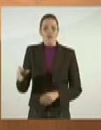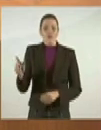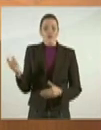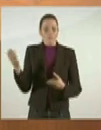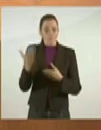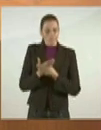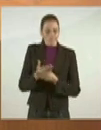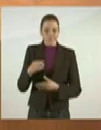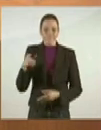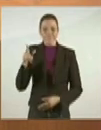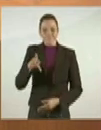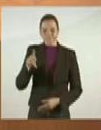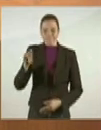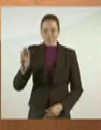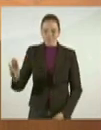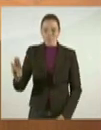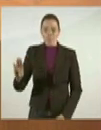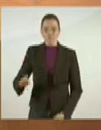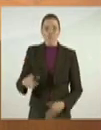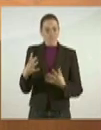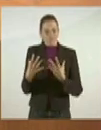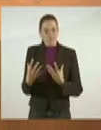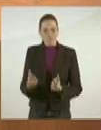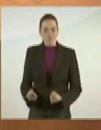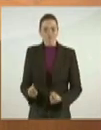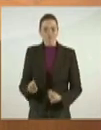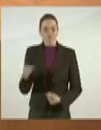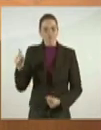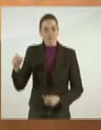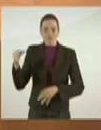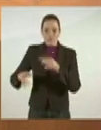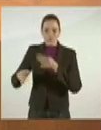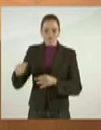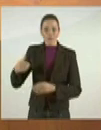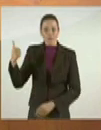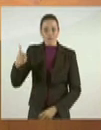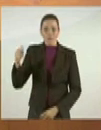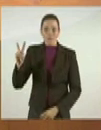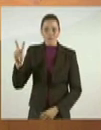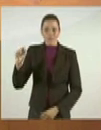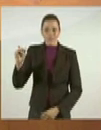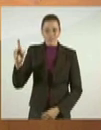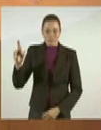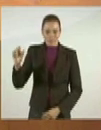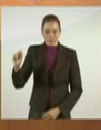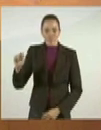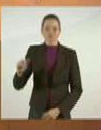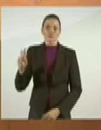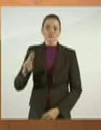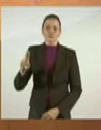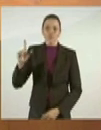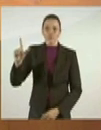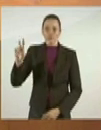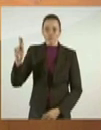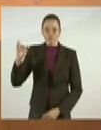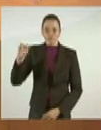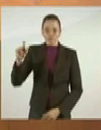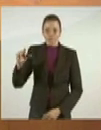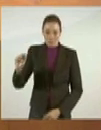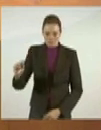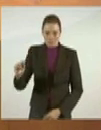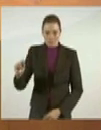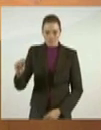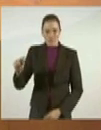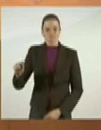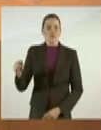obtendo resultado favorável aos professores na decisão da juiz da Primeira Vara fazenda pública juíza luí Madalena e peno ficava